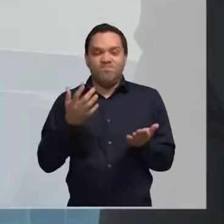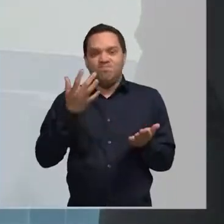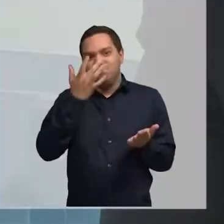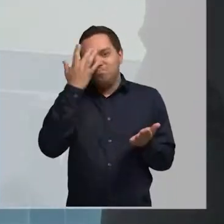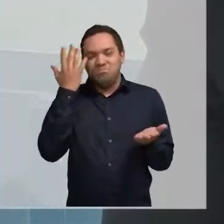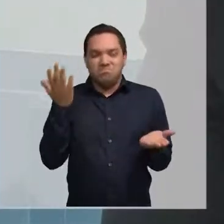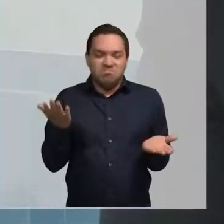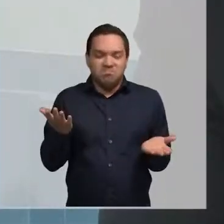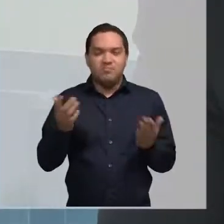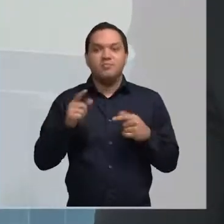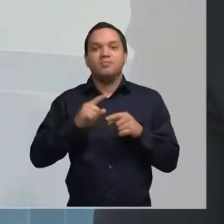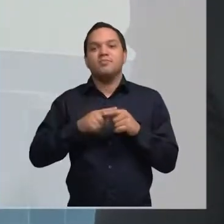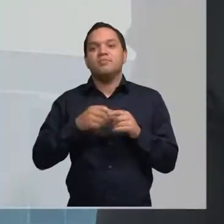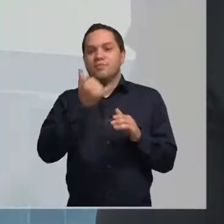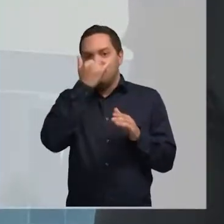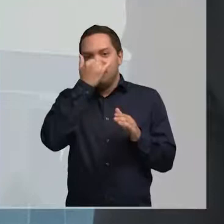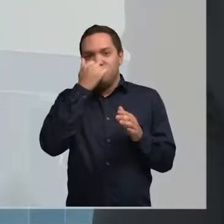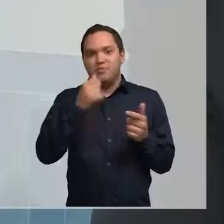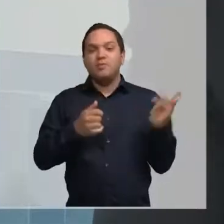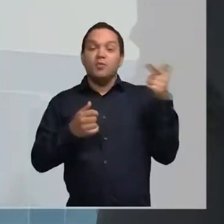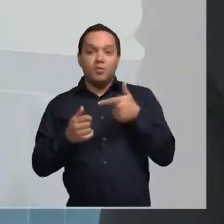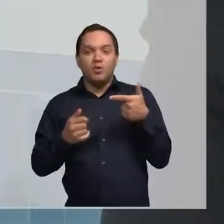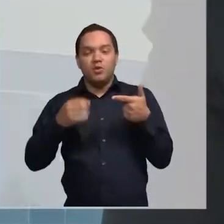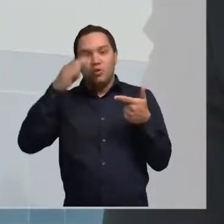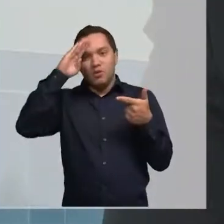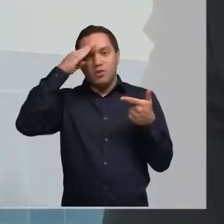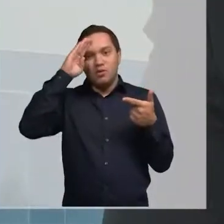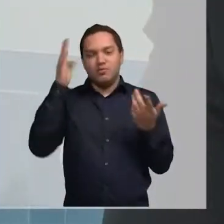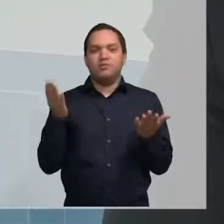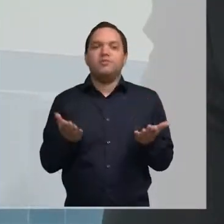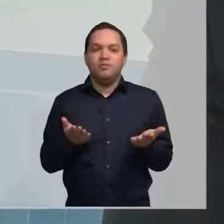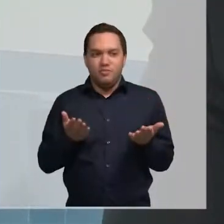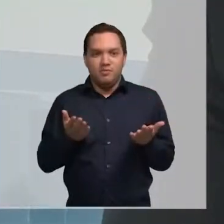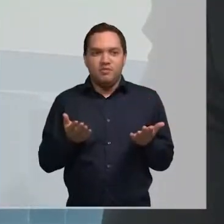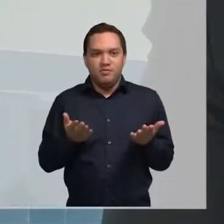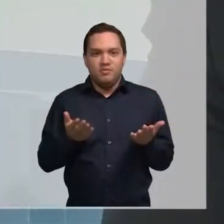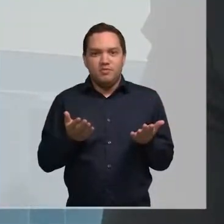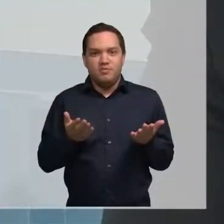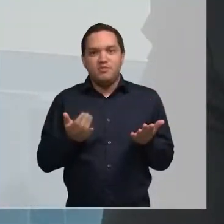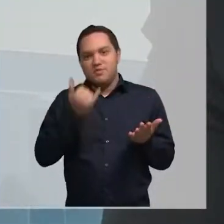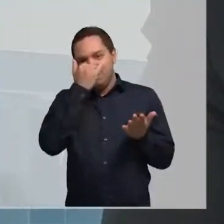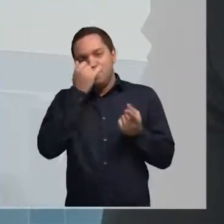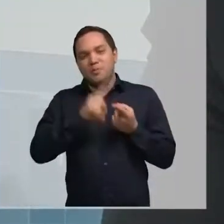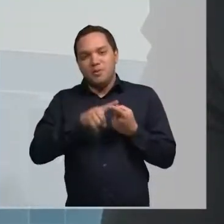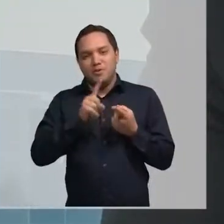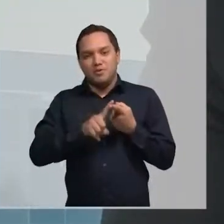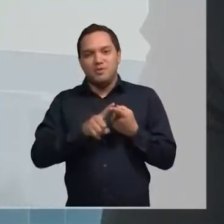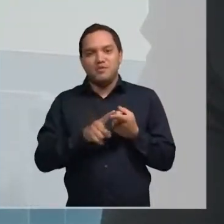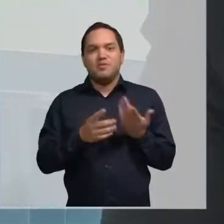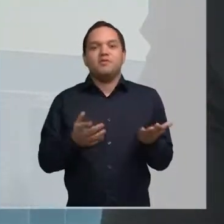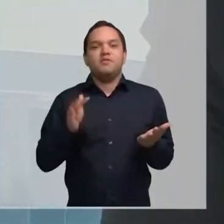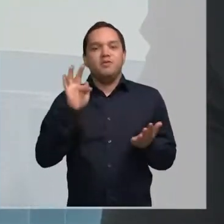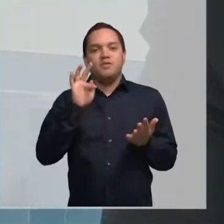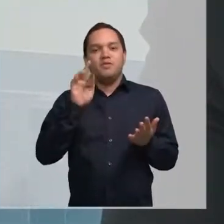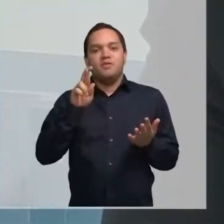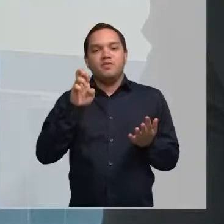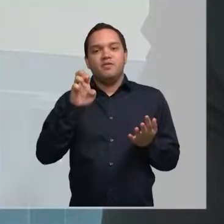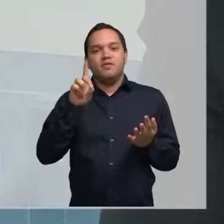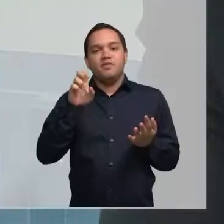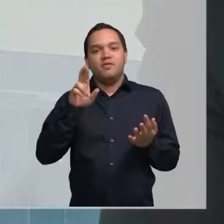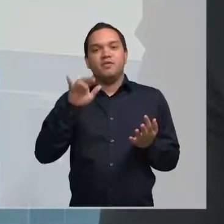Eu sei que ele teve vazado de ser o primeiro. E para a sorte do Bolsonaro, o Ciro foi o primeiro. O Carlos Frederico está fazendo um comparativo entre